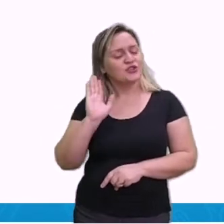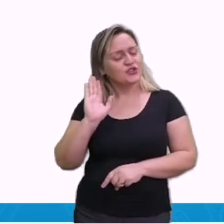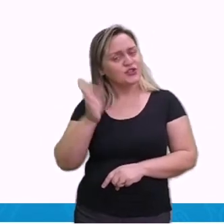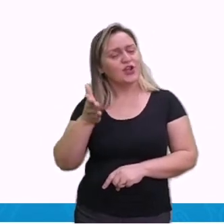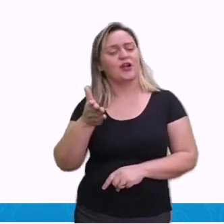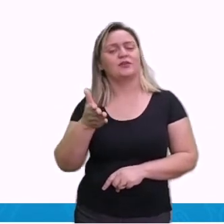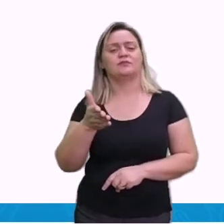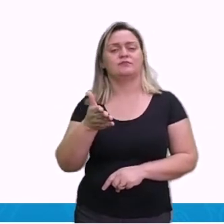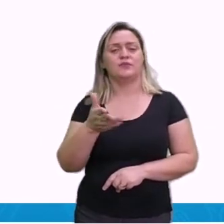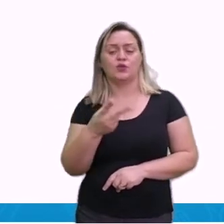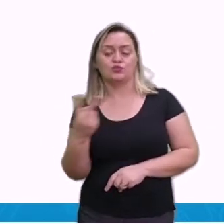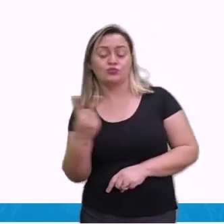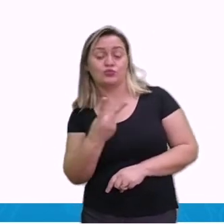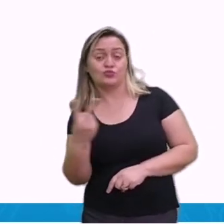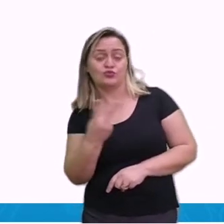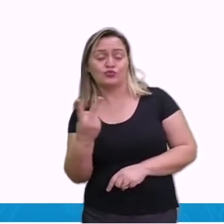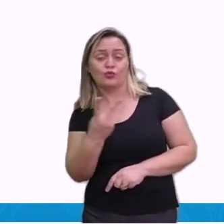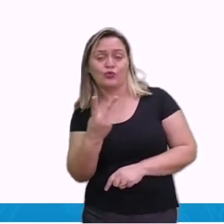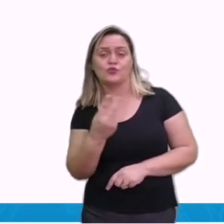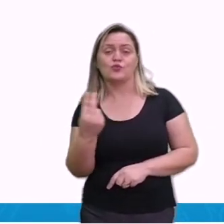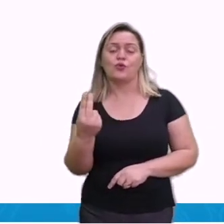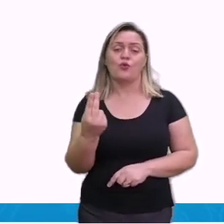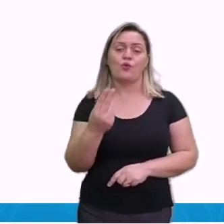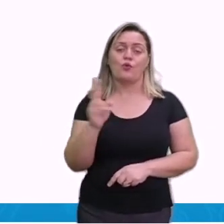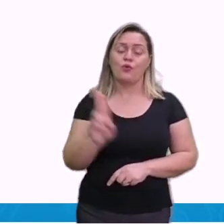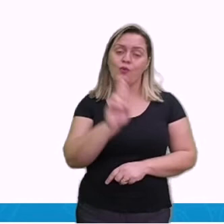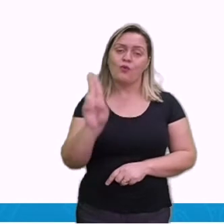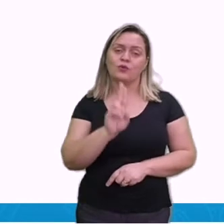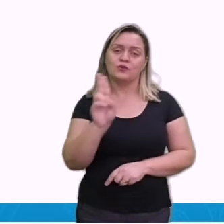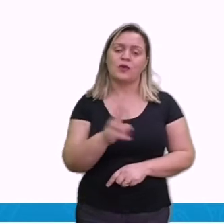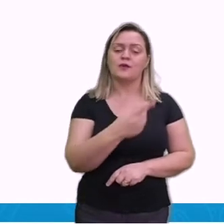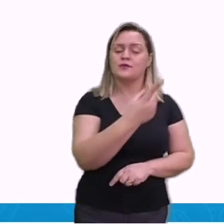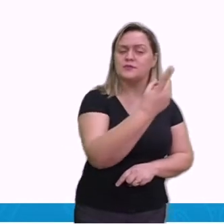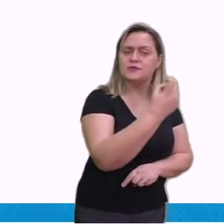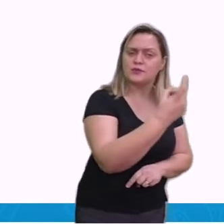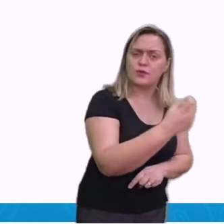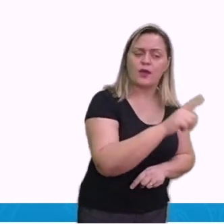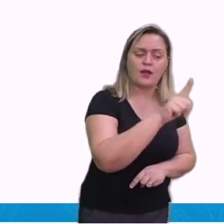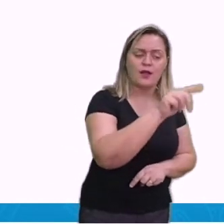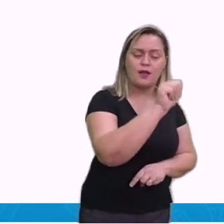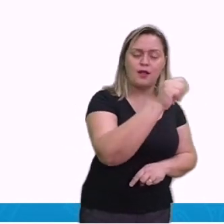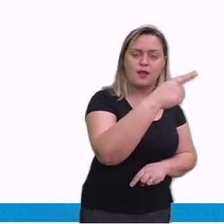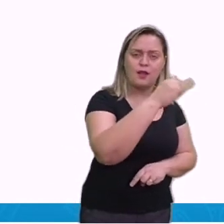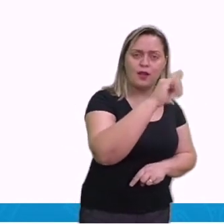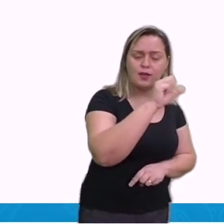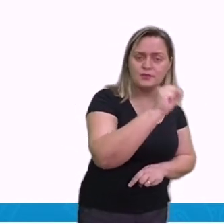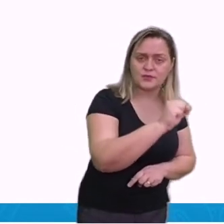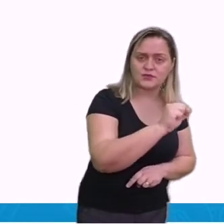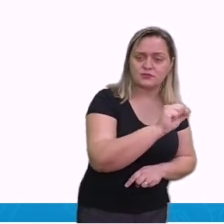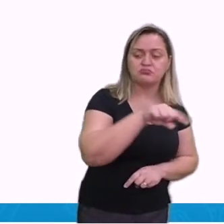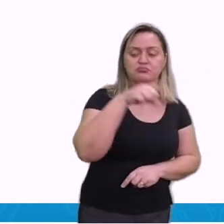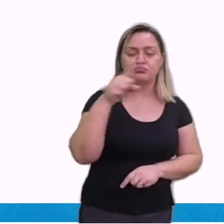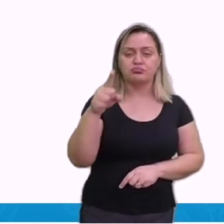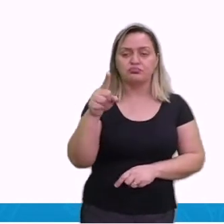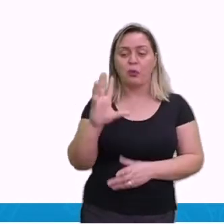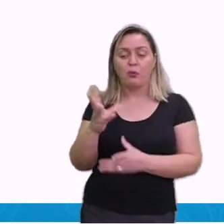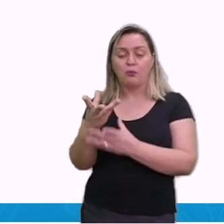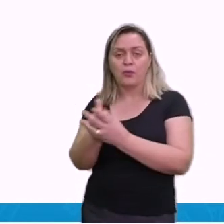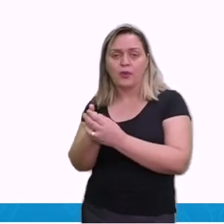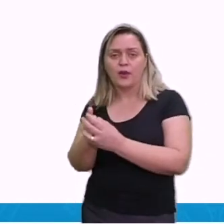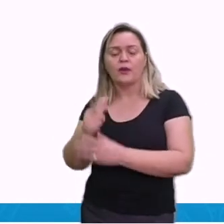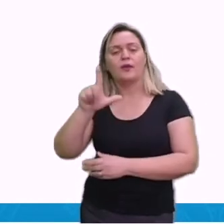ela é falada somente dessa forma na língua portuguesa. Então, eu não passo a palavra lápis nem para o singular, nem para